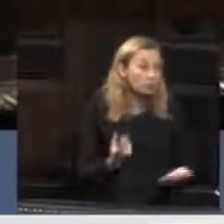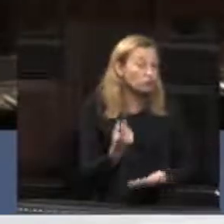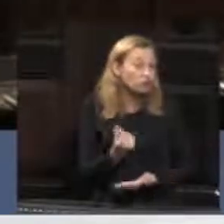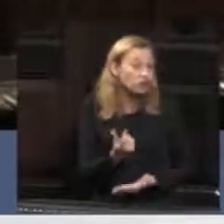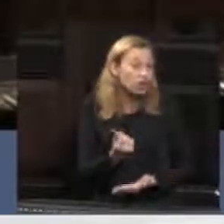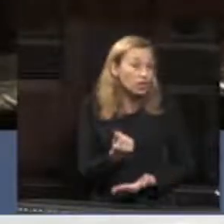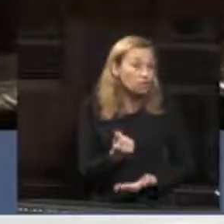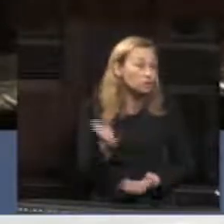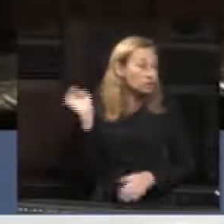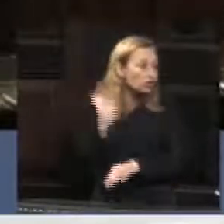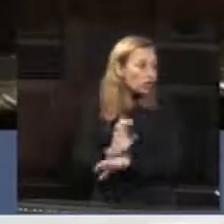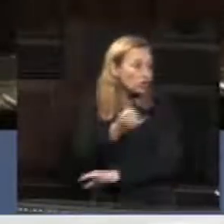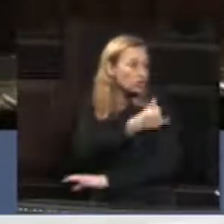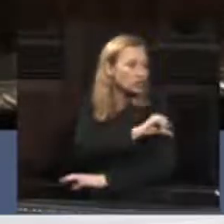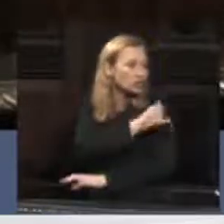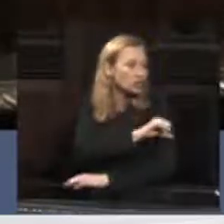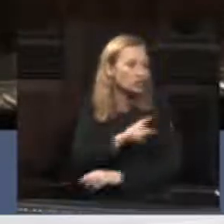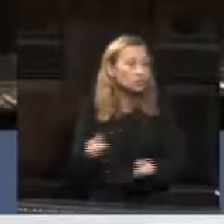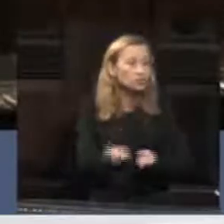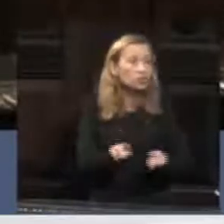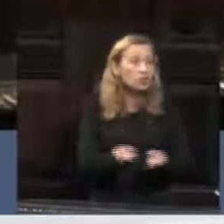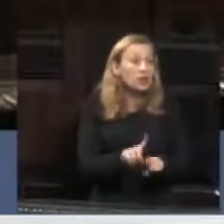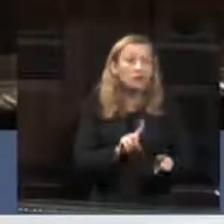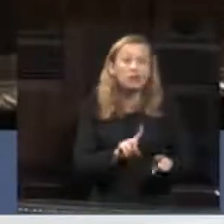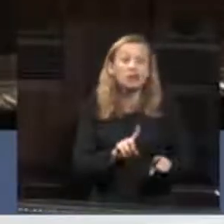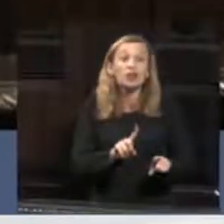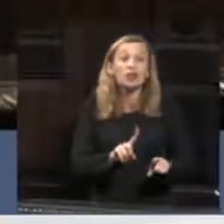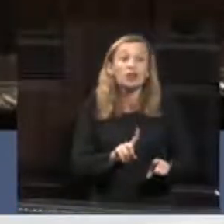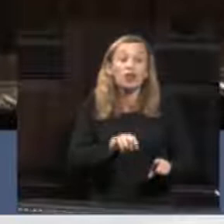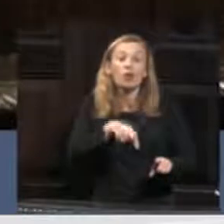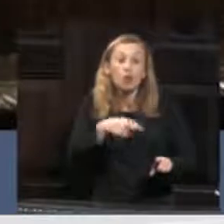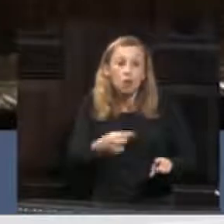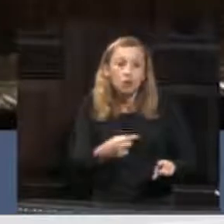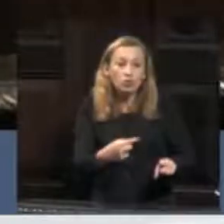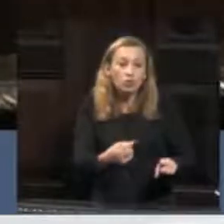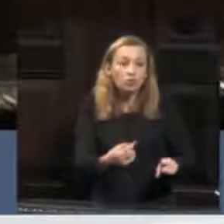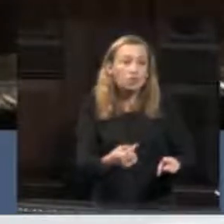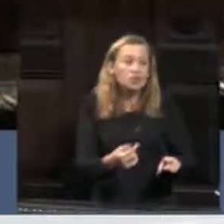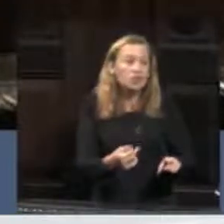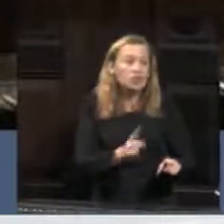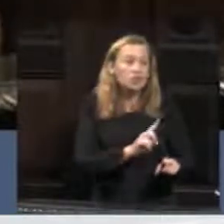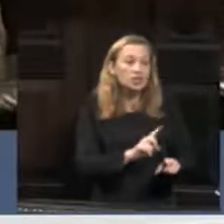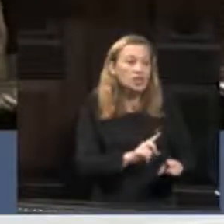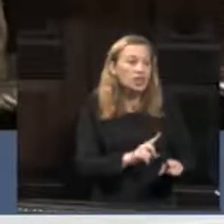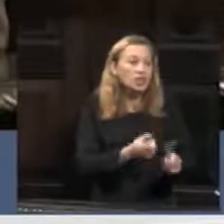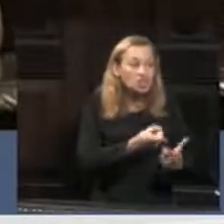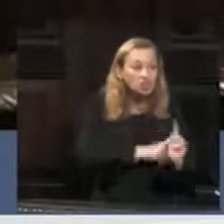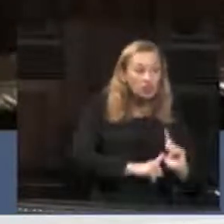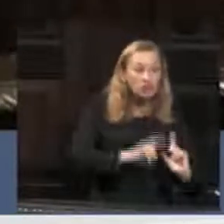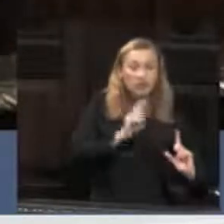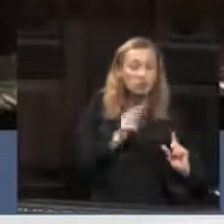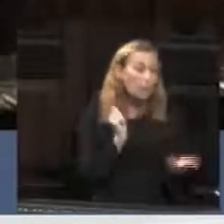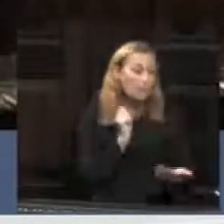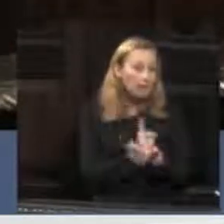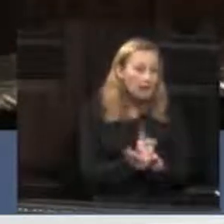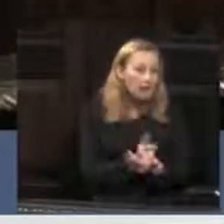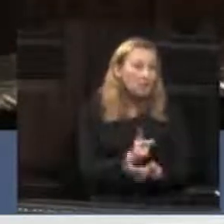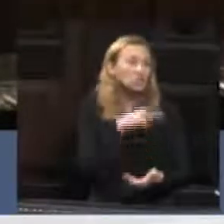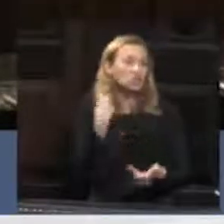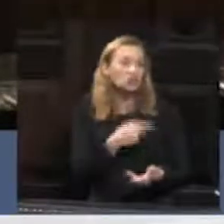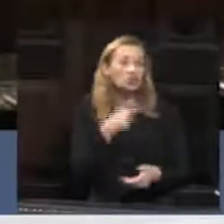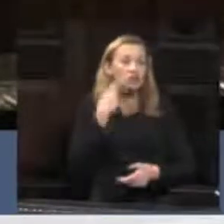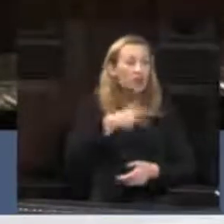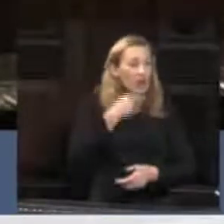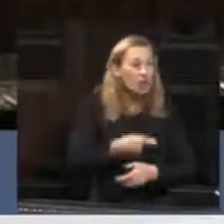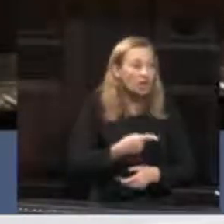tributos, sem falar do perdão de dívidas. Nós estamos aqui trazendo o dado concreto